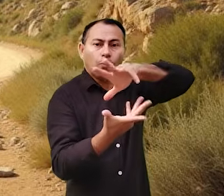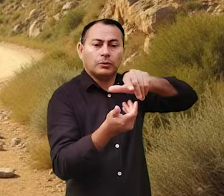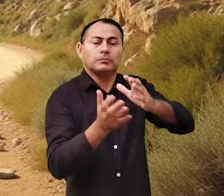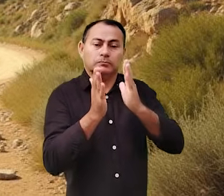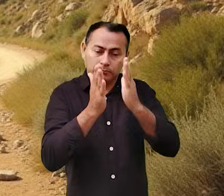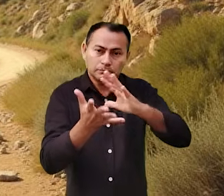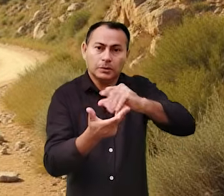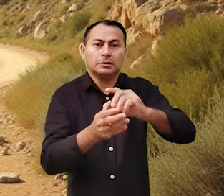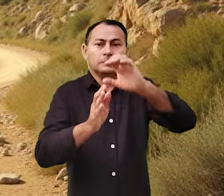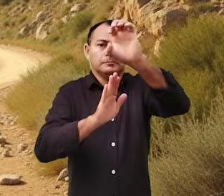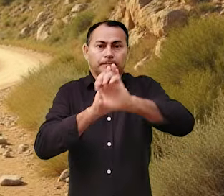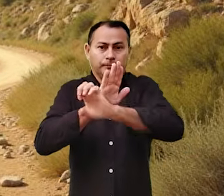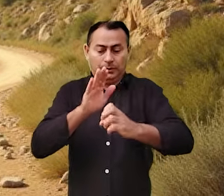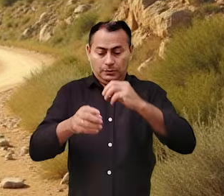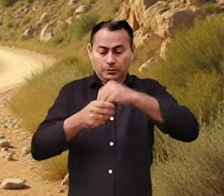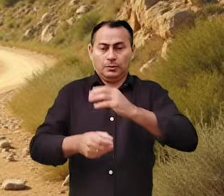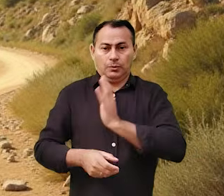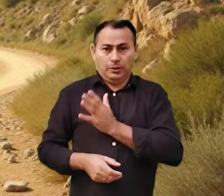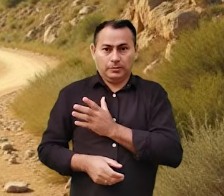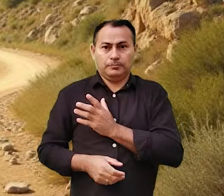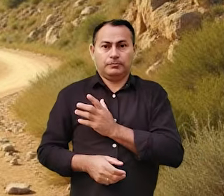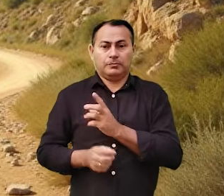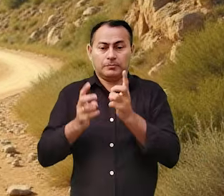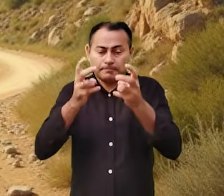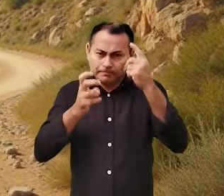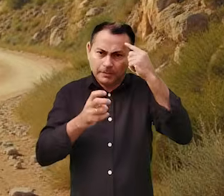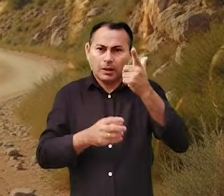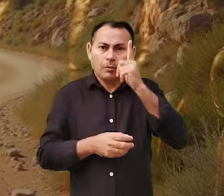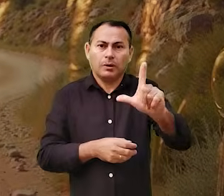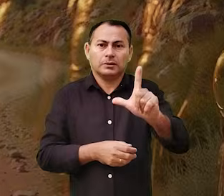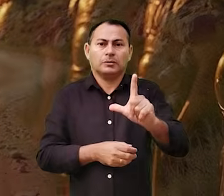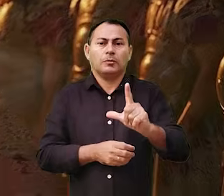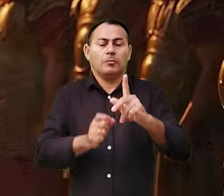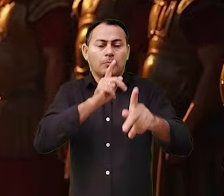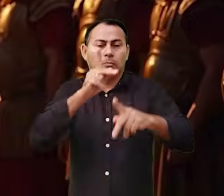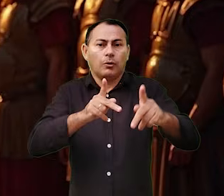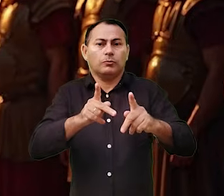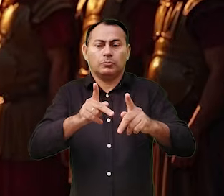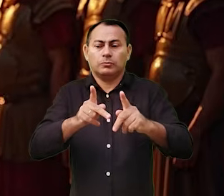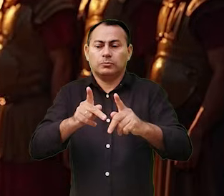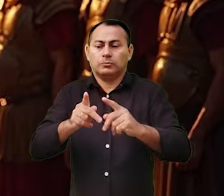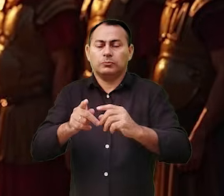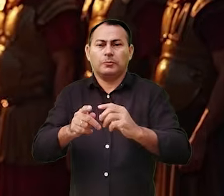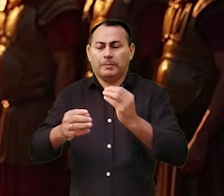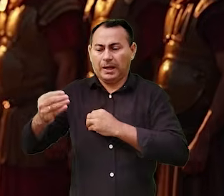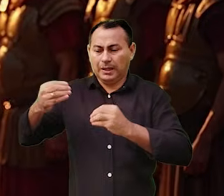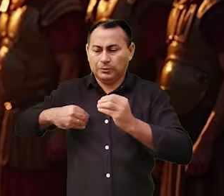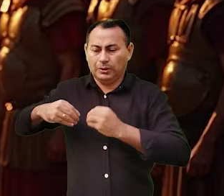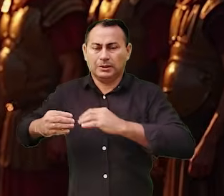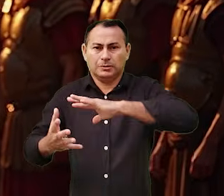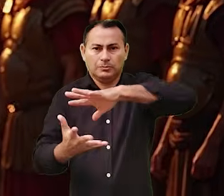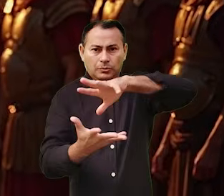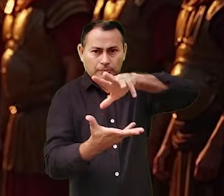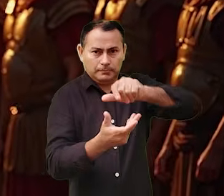mundo. Ele tinha o Evangelho no seu coração e a visão para alcançar o povo perdido deste